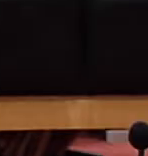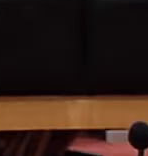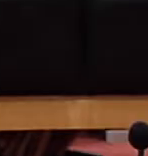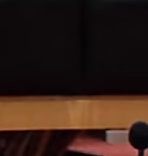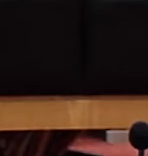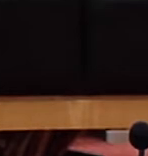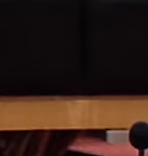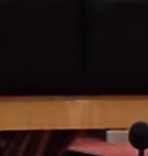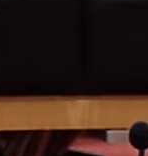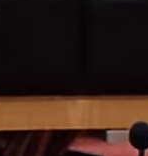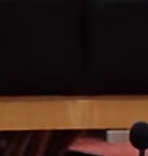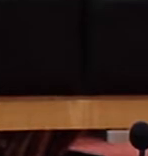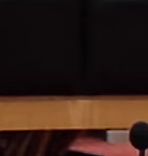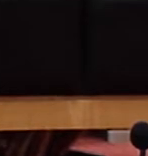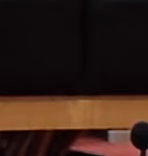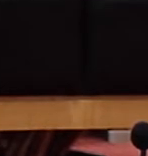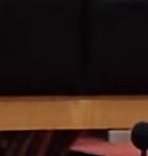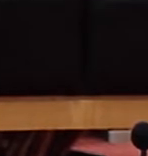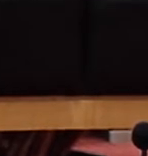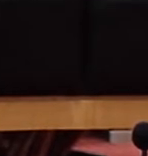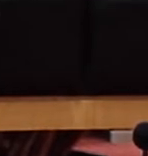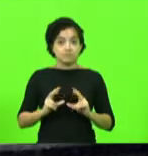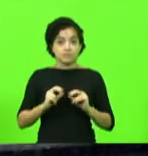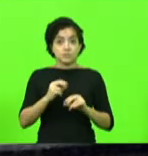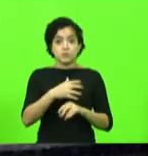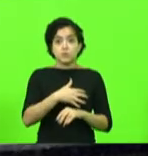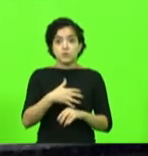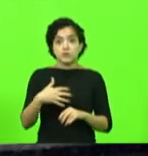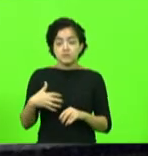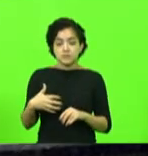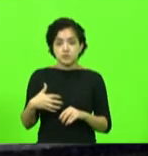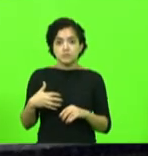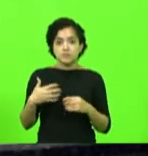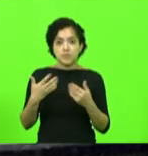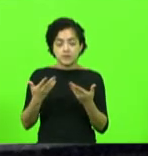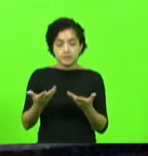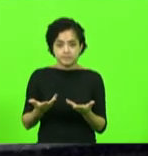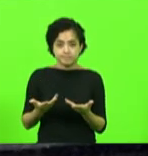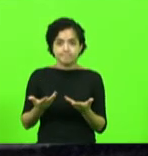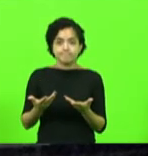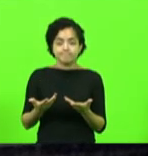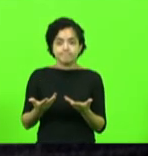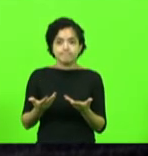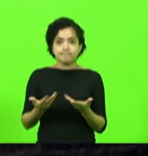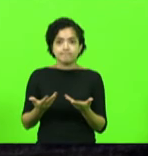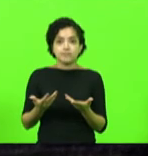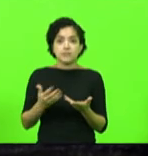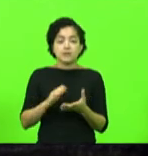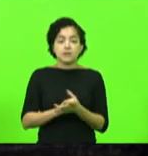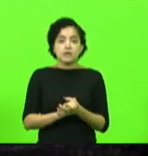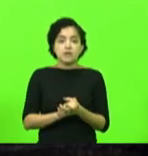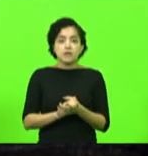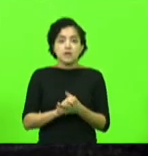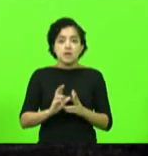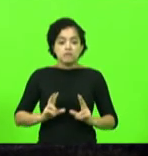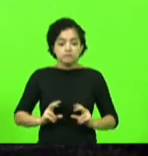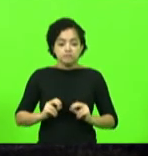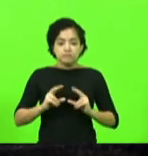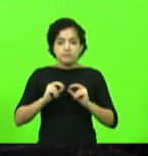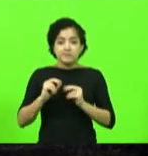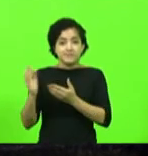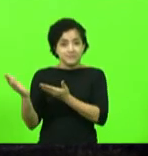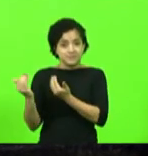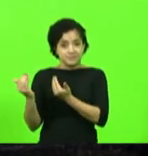que deixaram de ser realizados na pandemia. A incidência do câncer entre as mulheres mais